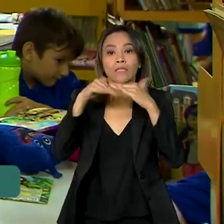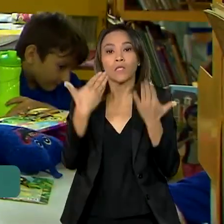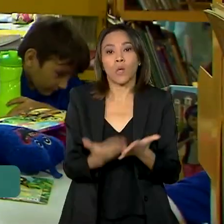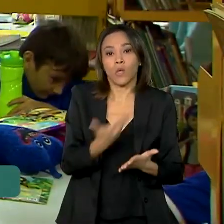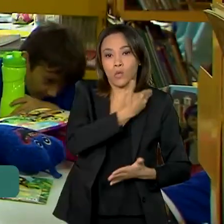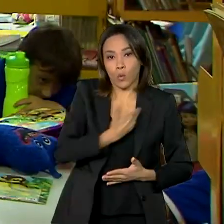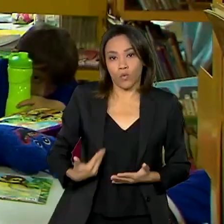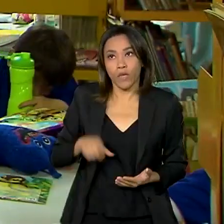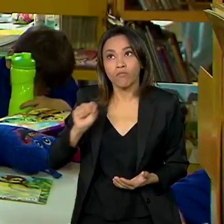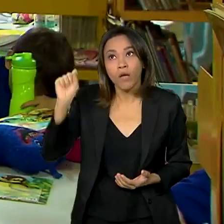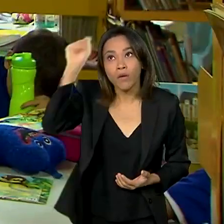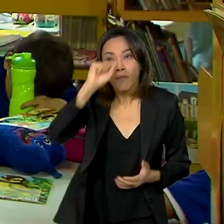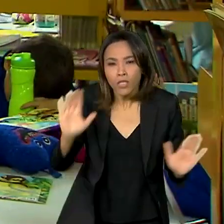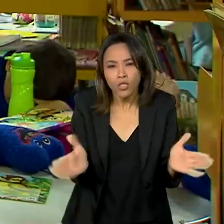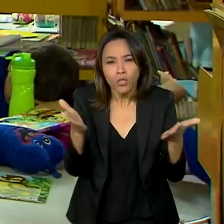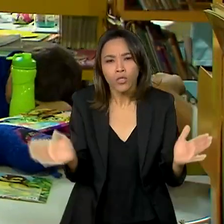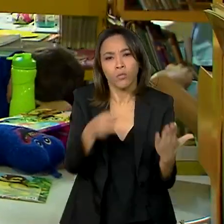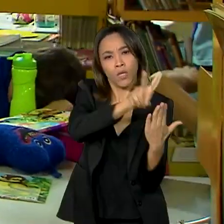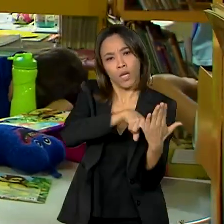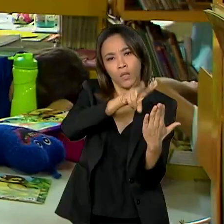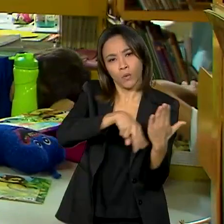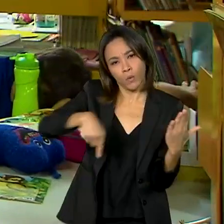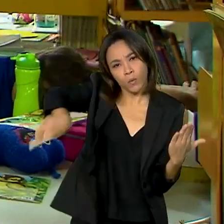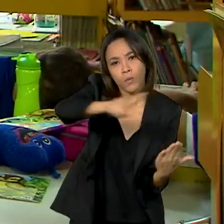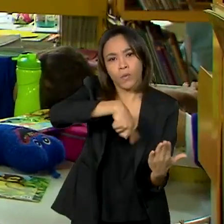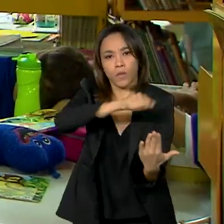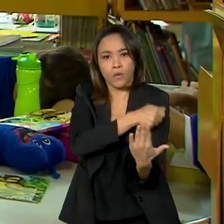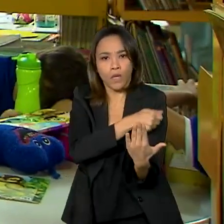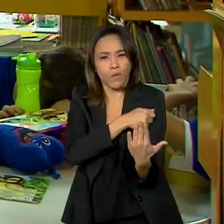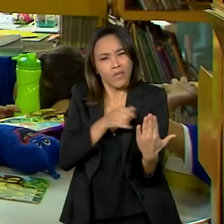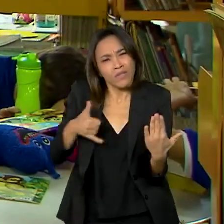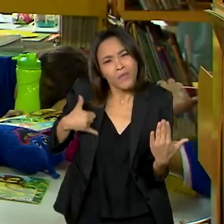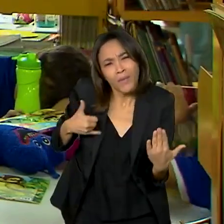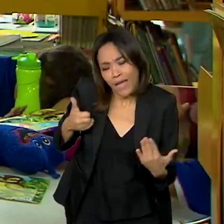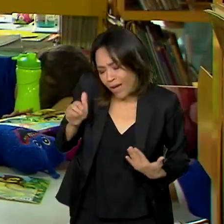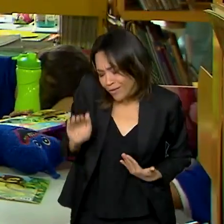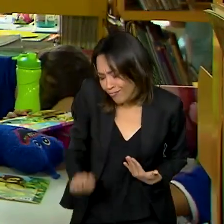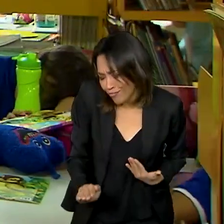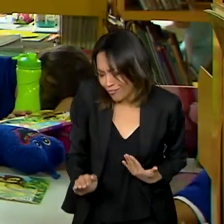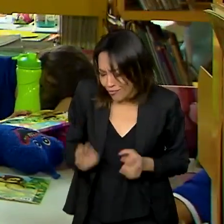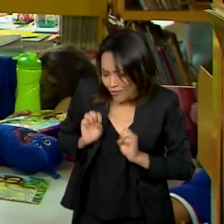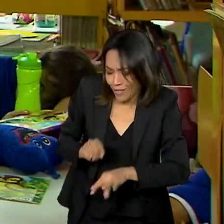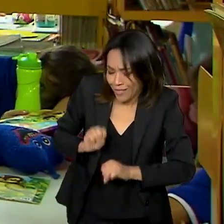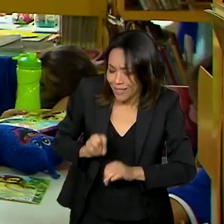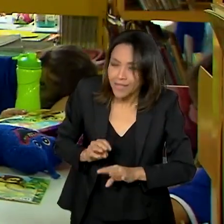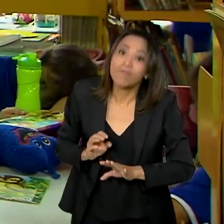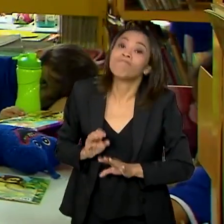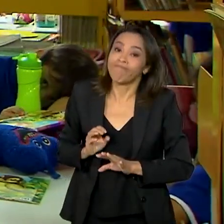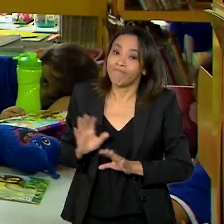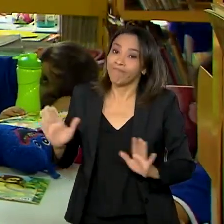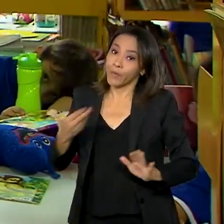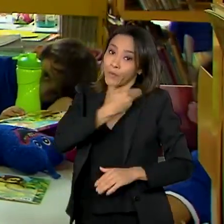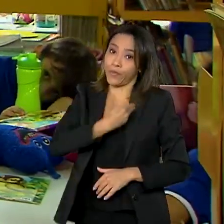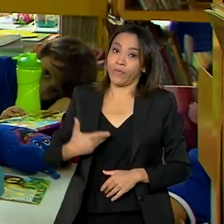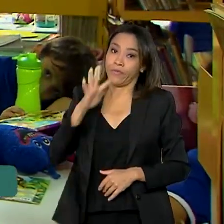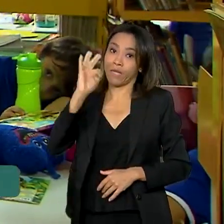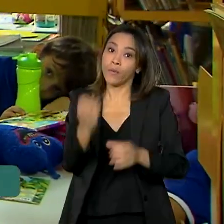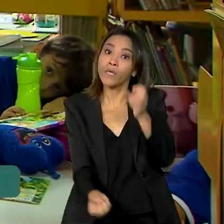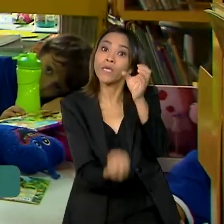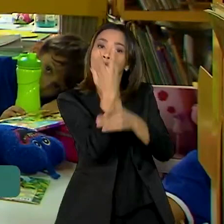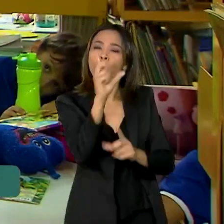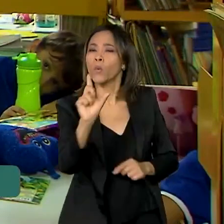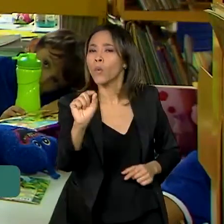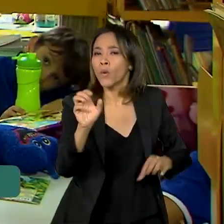públicas possam estimular a leitura entre os alunos desde os primeiros anos de ensino, o governo federal criou o